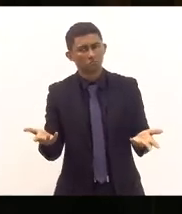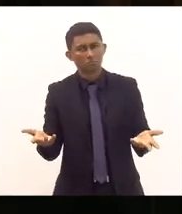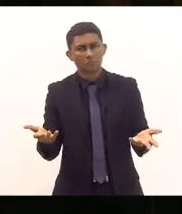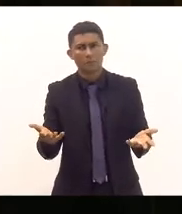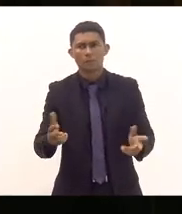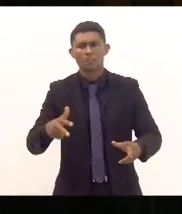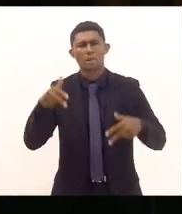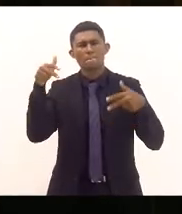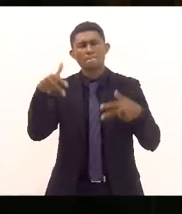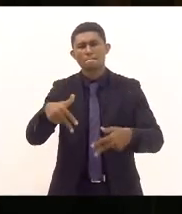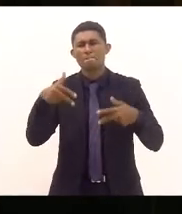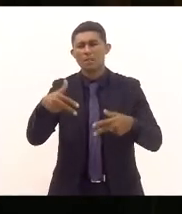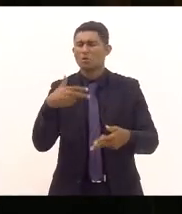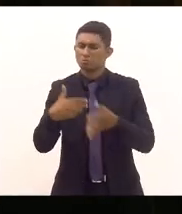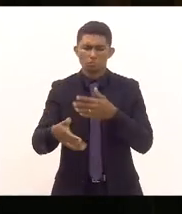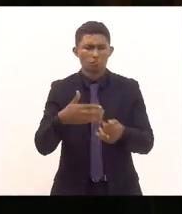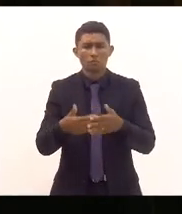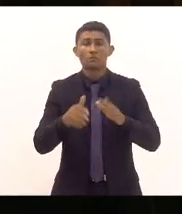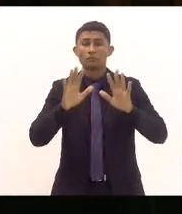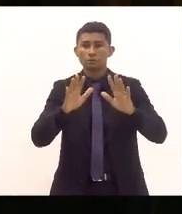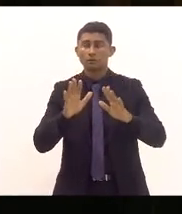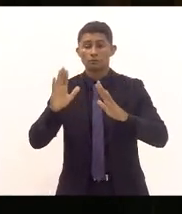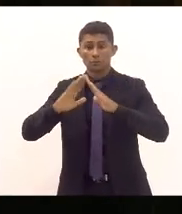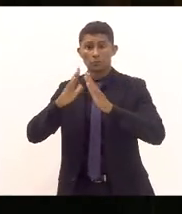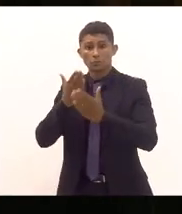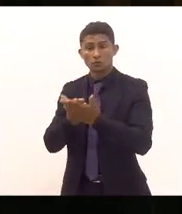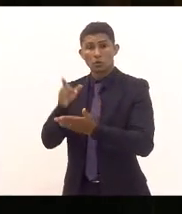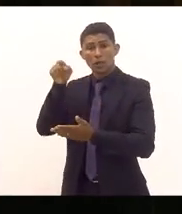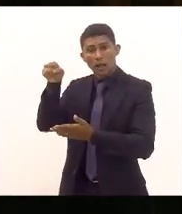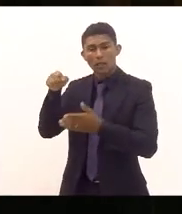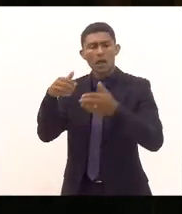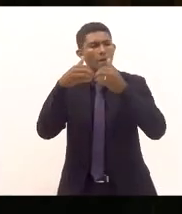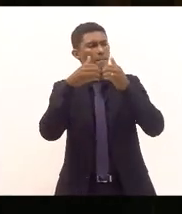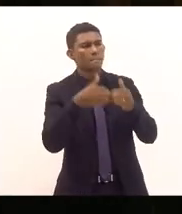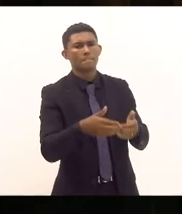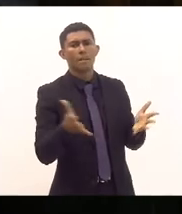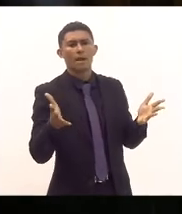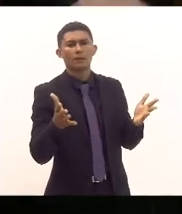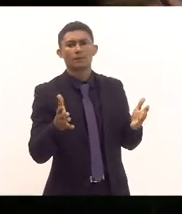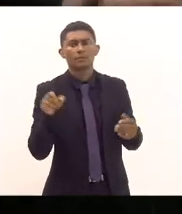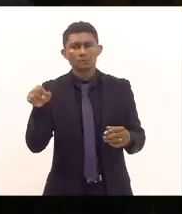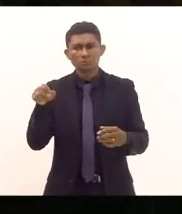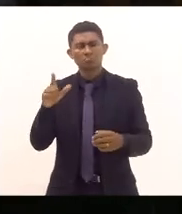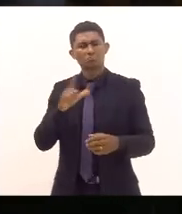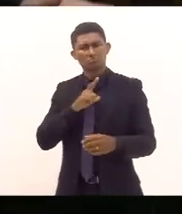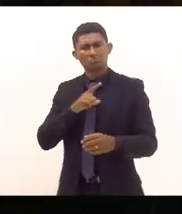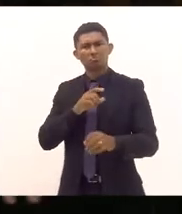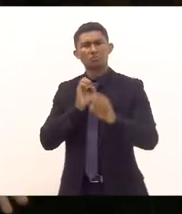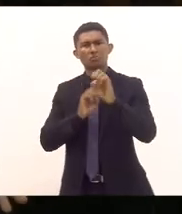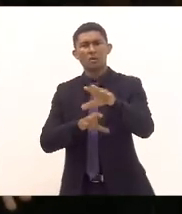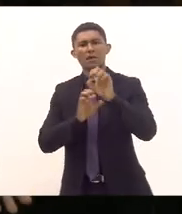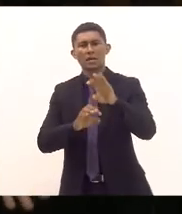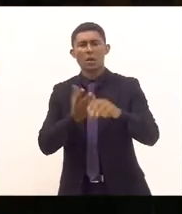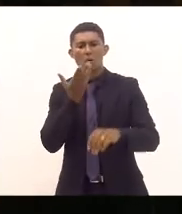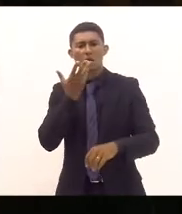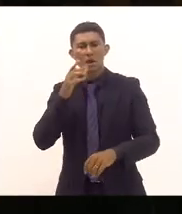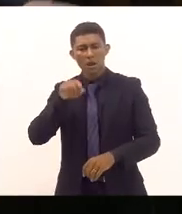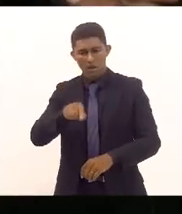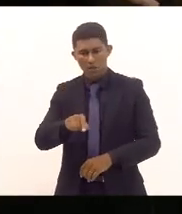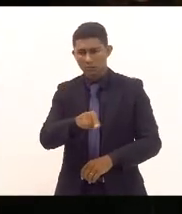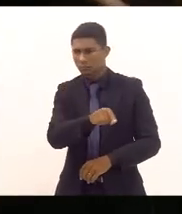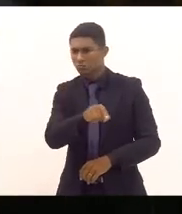militância que ele estivesse a escola se Manteve aberta e ao escola que tem educação que vai desde as crianças